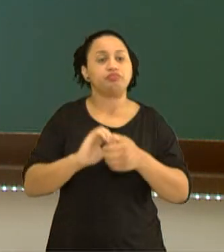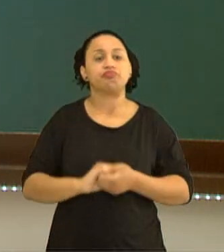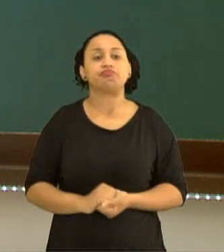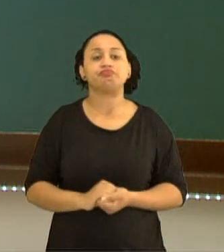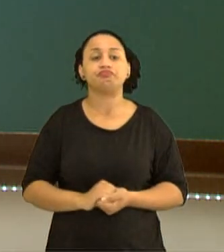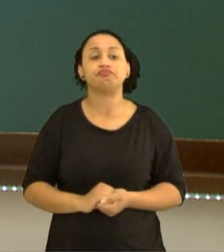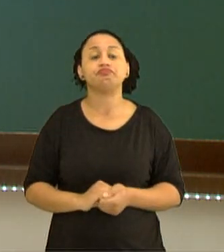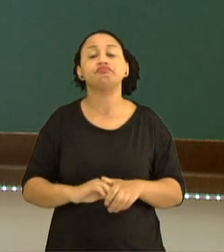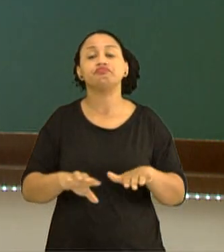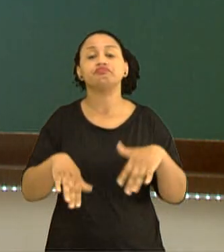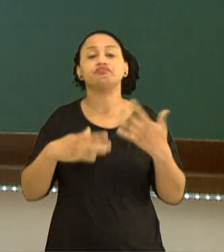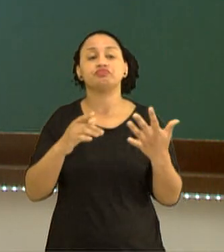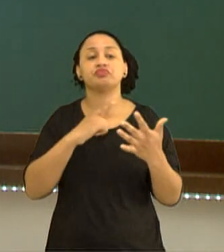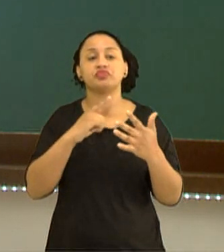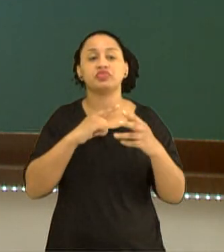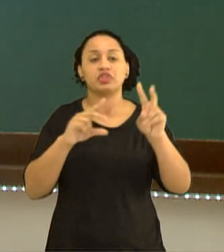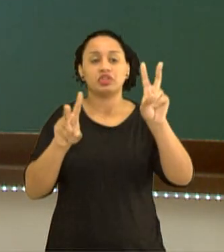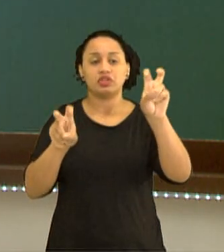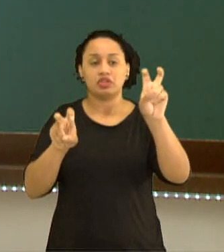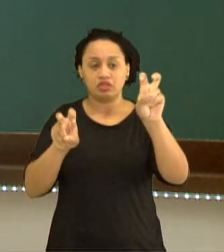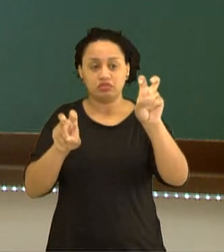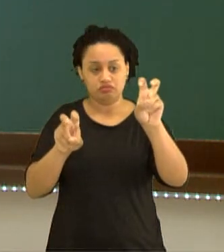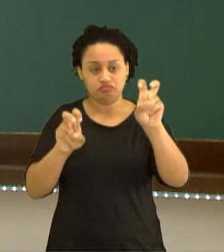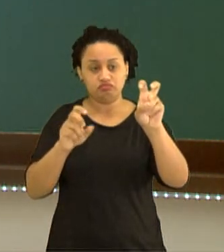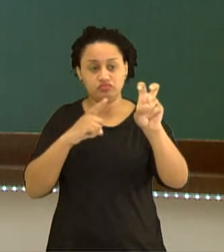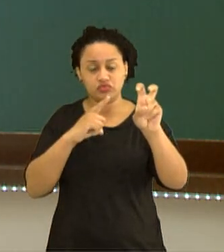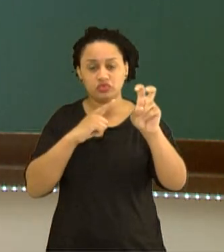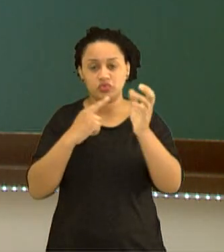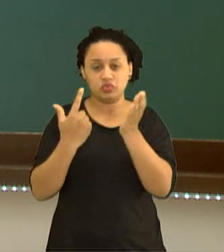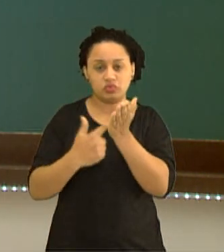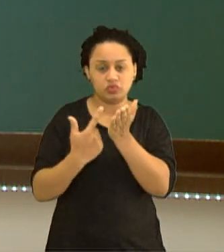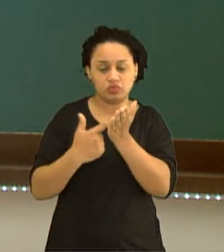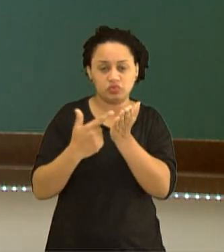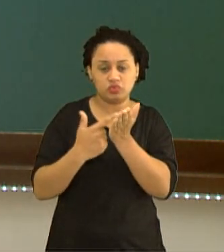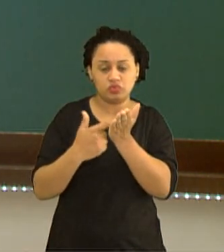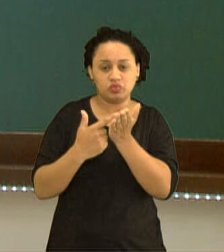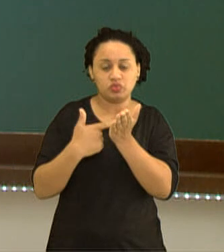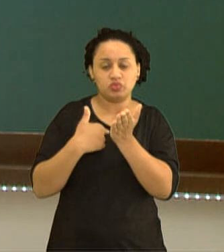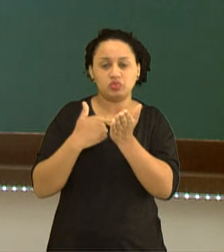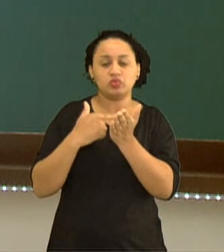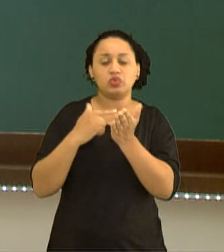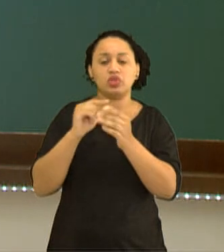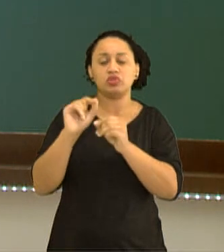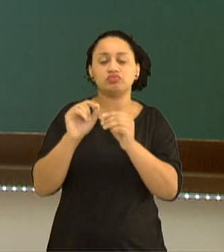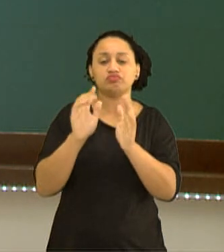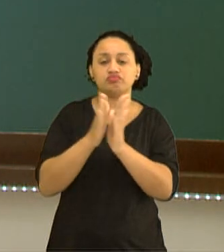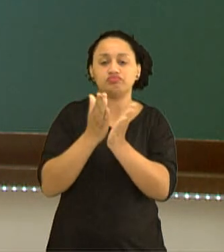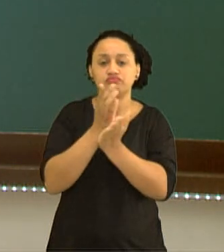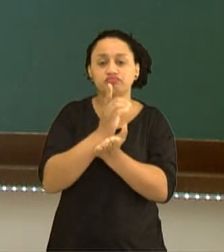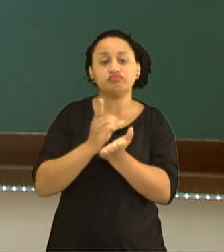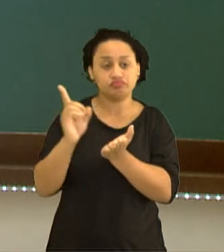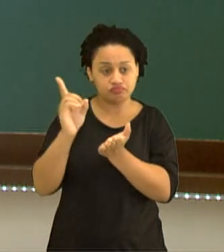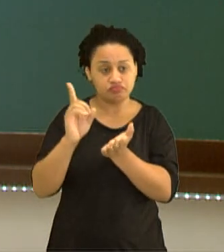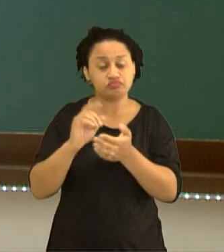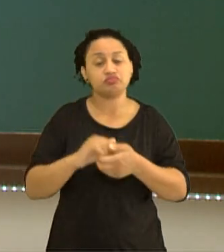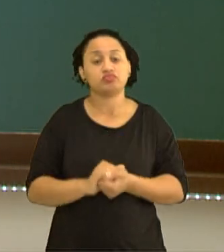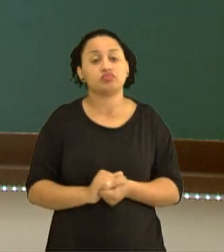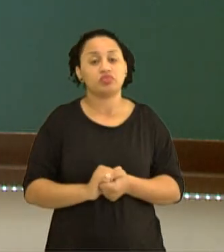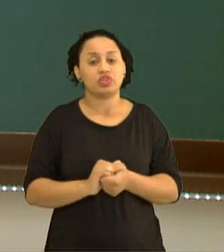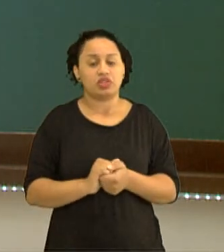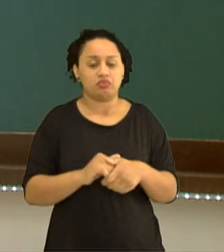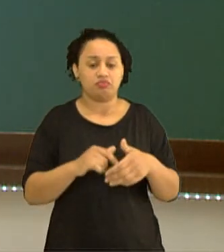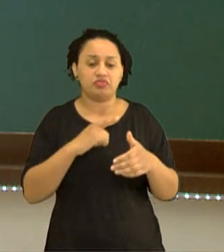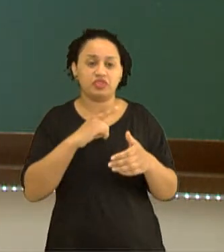eles. E aí tem uma citação aqui do Levítico, porque tanto o Corão como a Bíblia